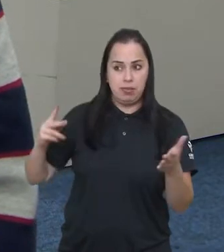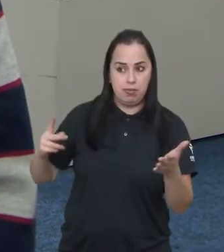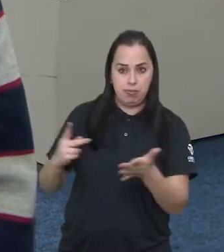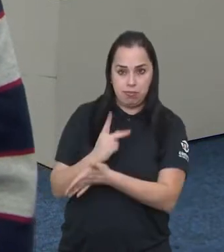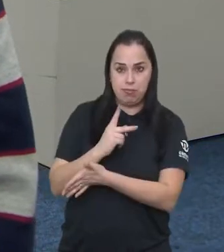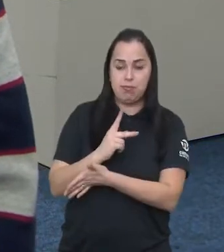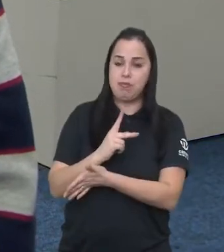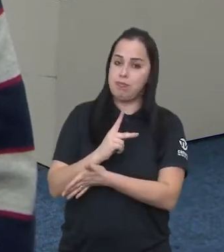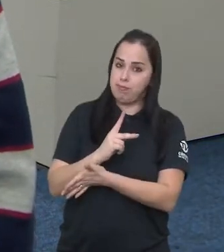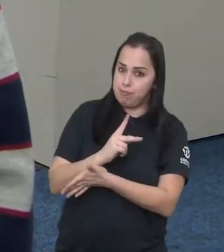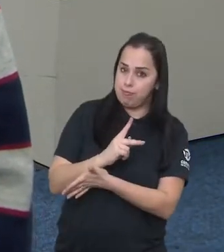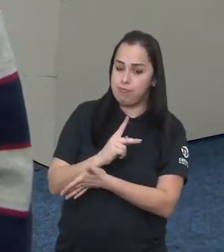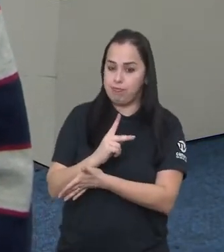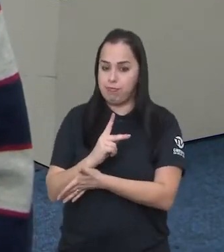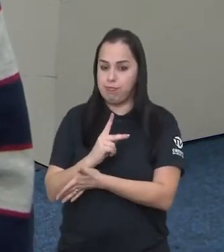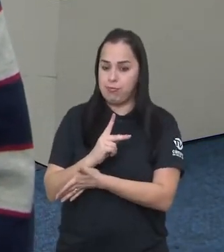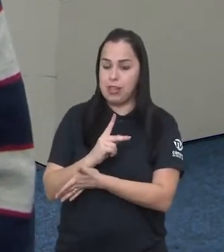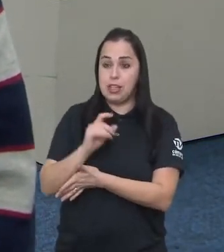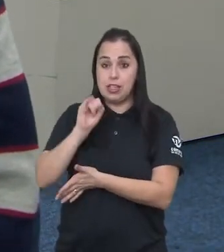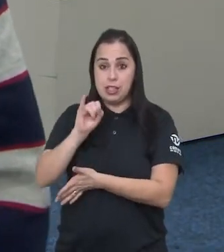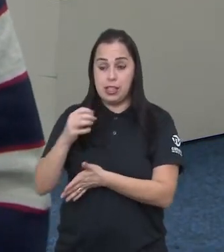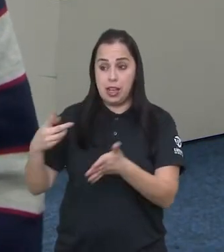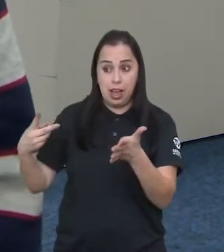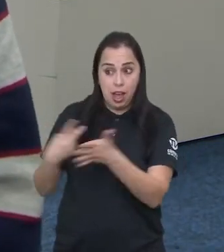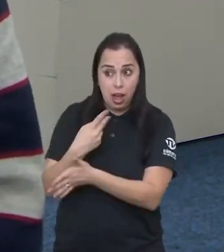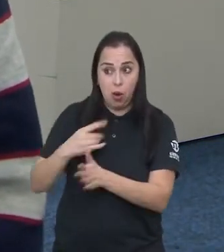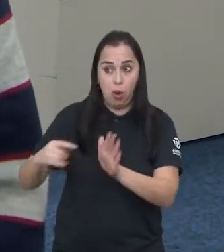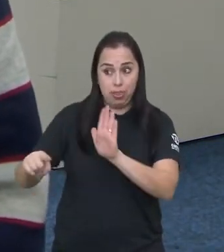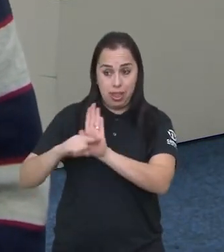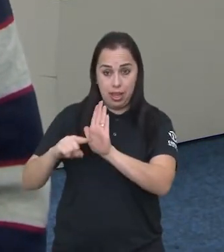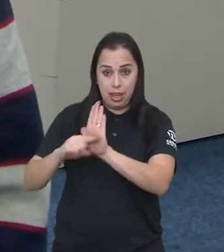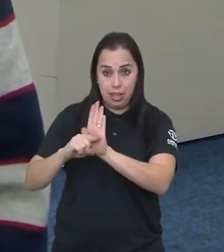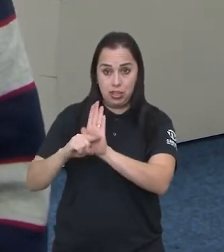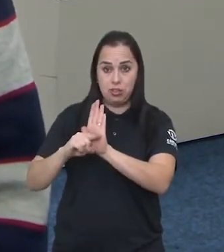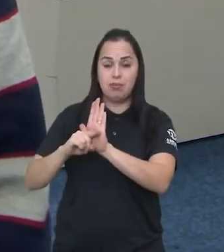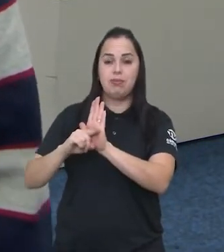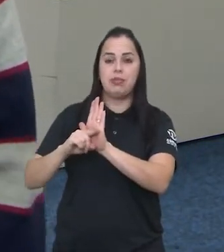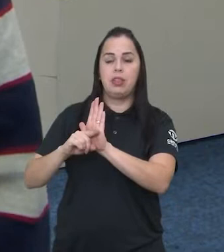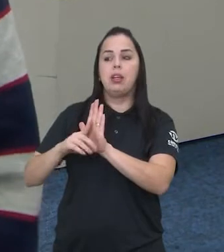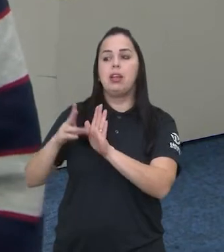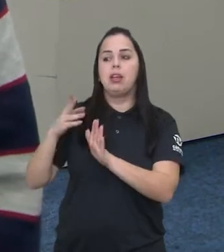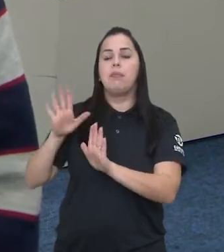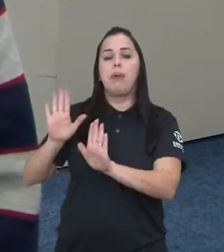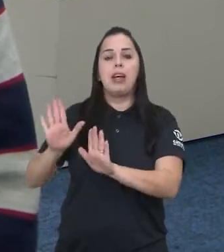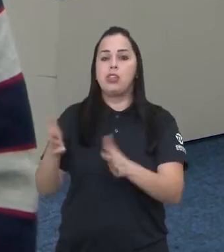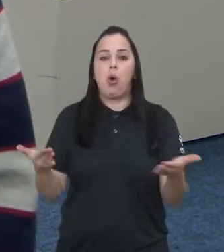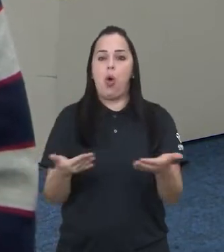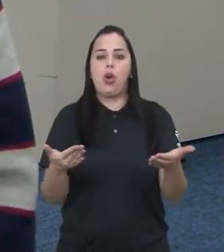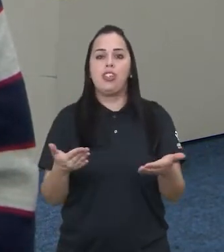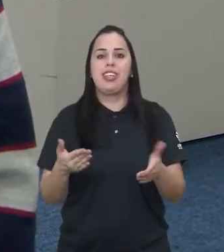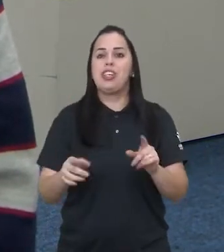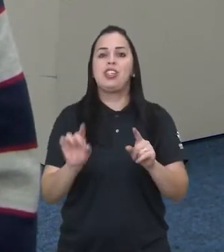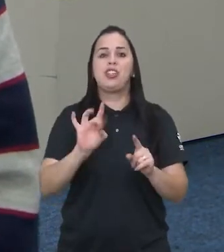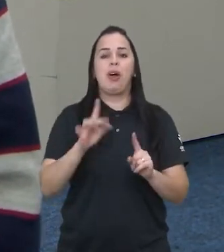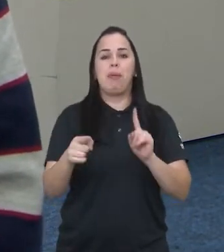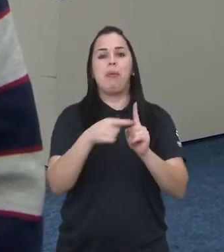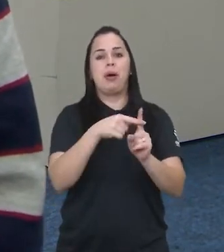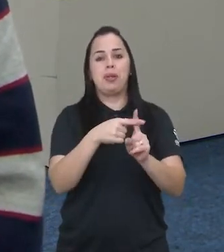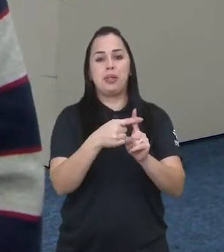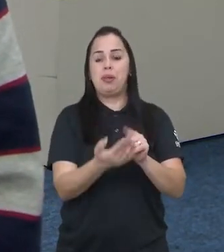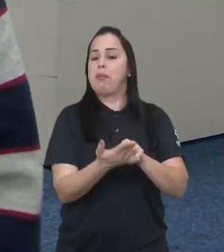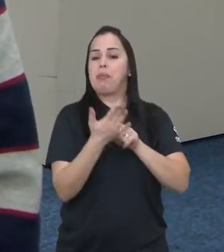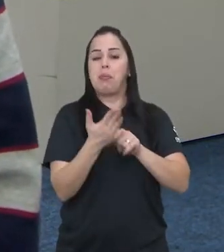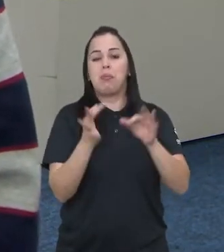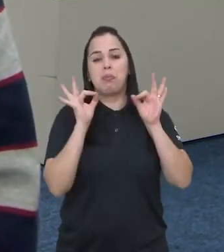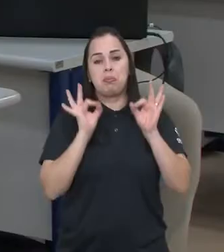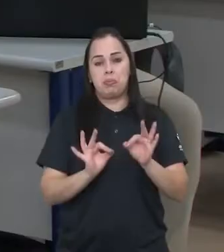aí, vamos dizer, negativo para o município, que não é o caso hoje, né? E a gente fica muito satisfeito que o município mostre esses números